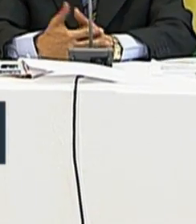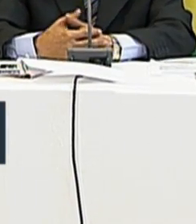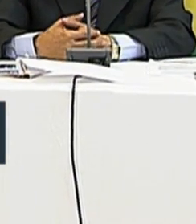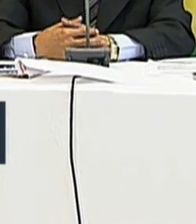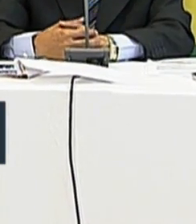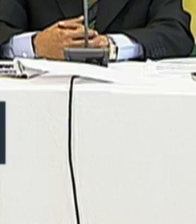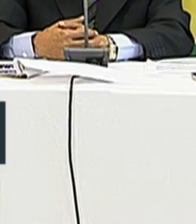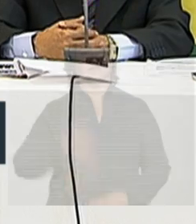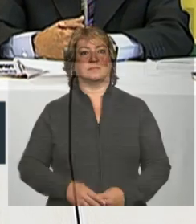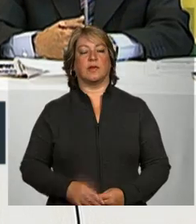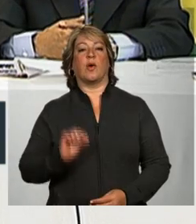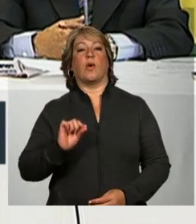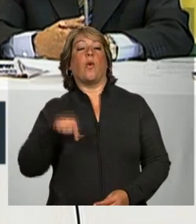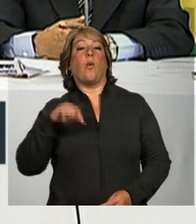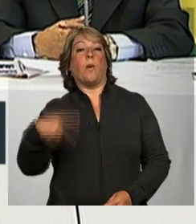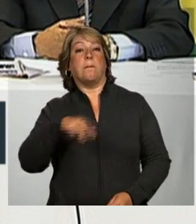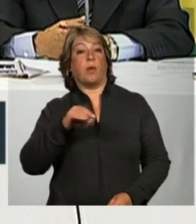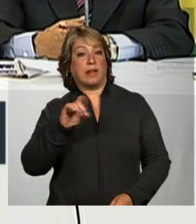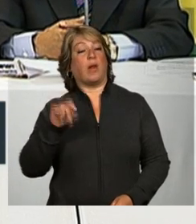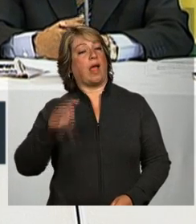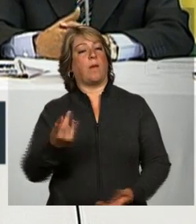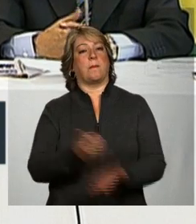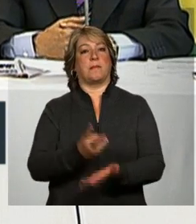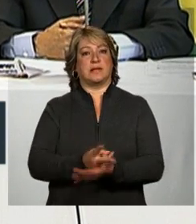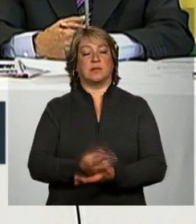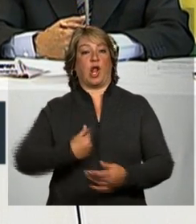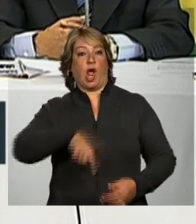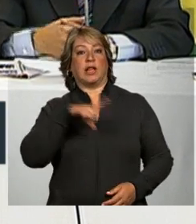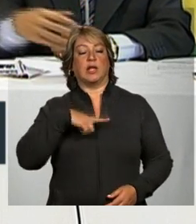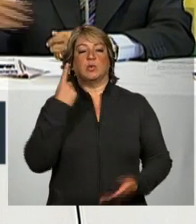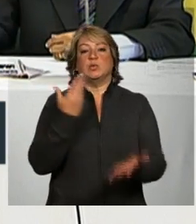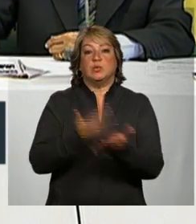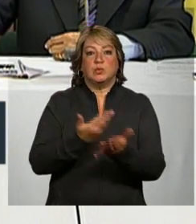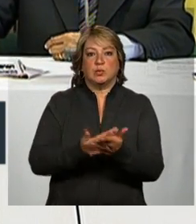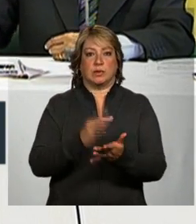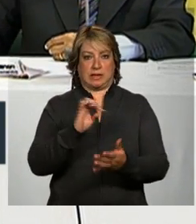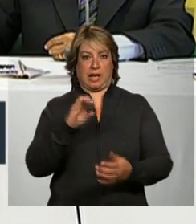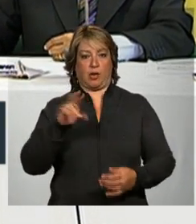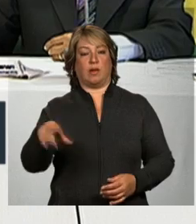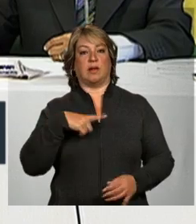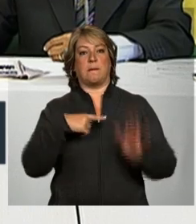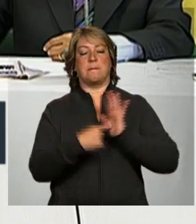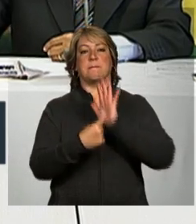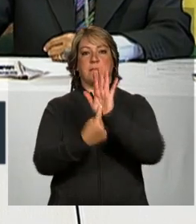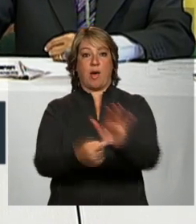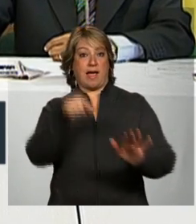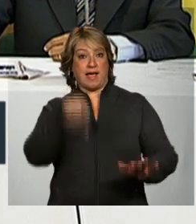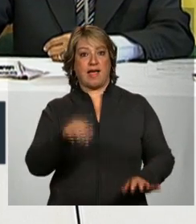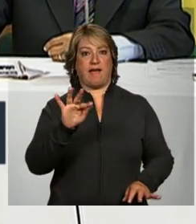trado não é o modelo é o mesmo a gente tem um estudo técnico que indica eh que nessa